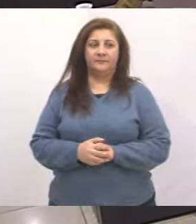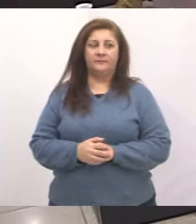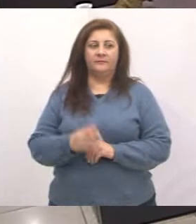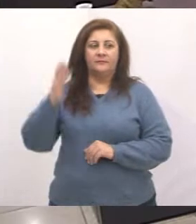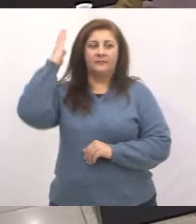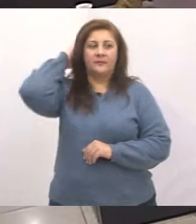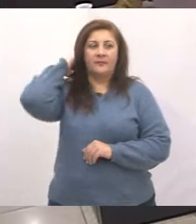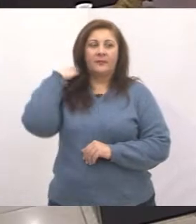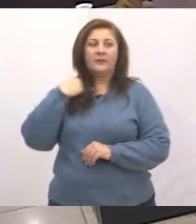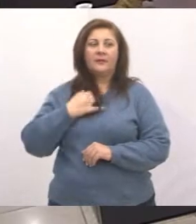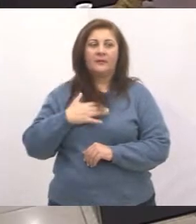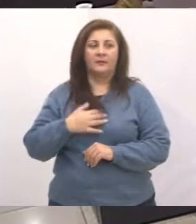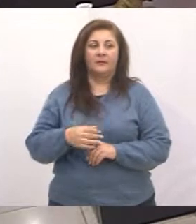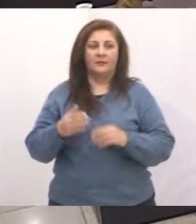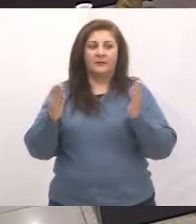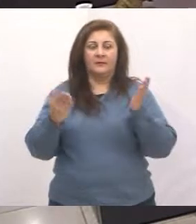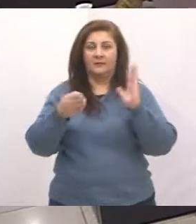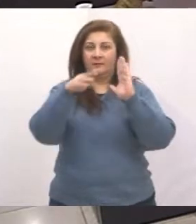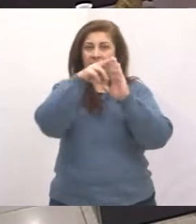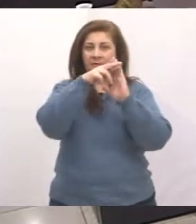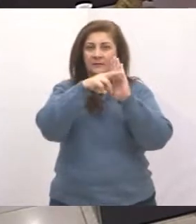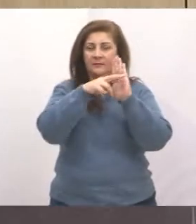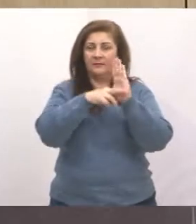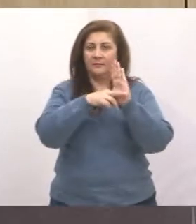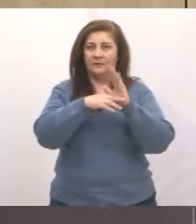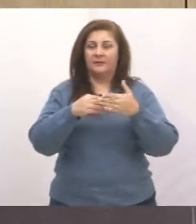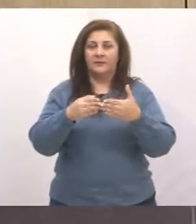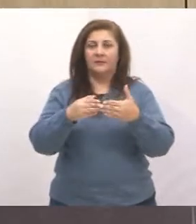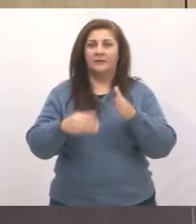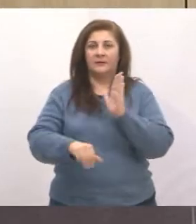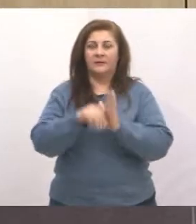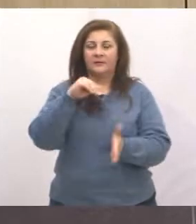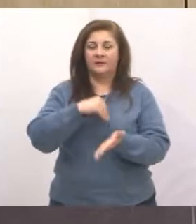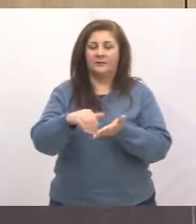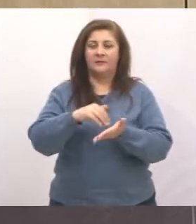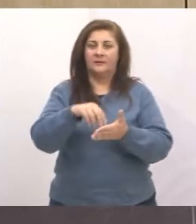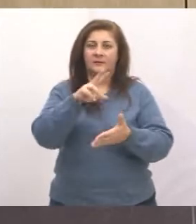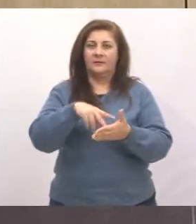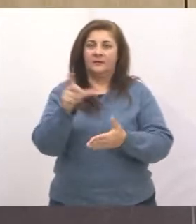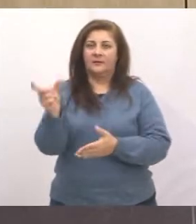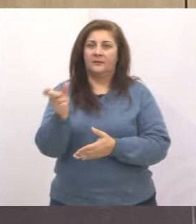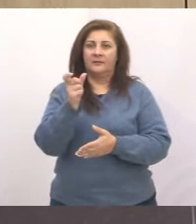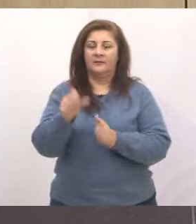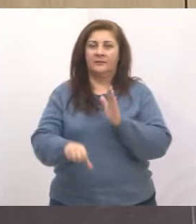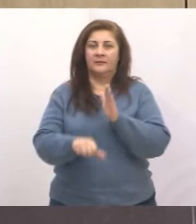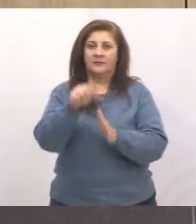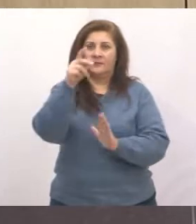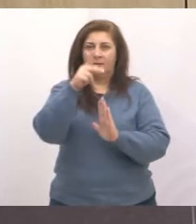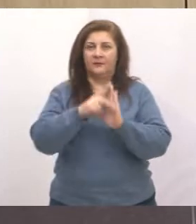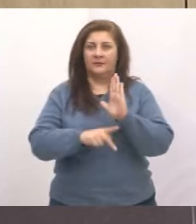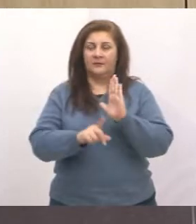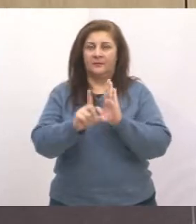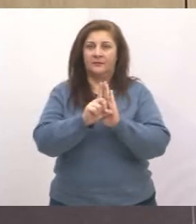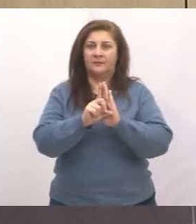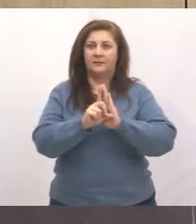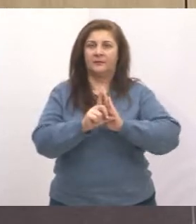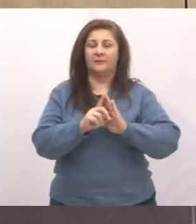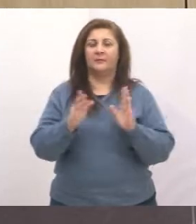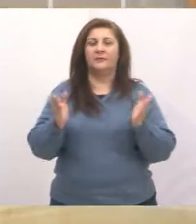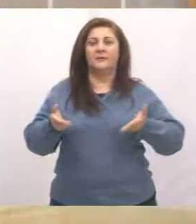Passaremos nesse momento à fase da ordem do dia. Peço ao primeiro secretário que proceda à leitura do resumo do primeiro projeto constante da ordem do